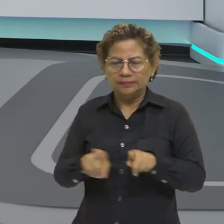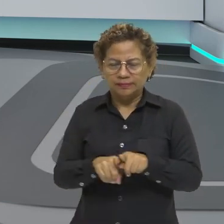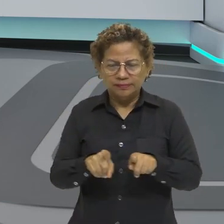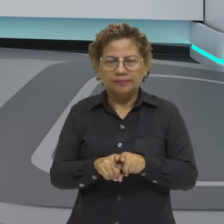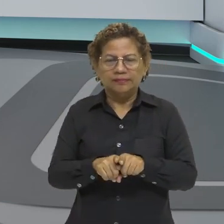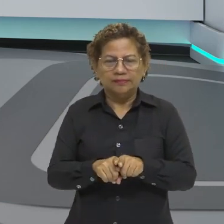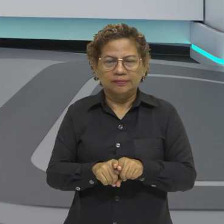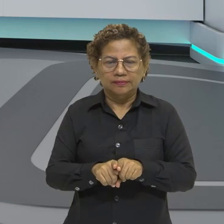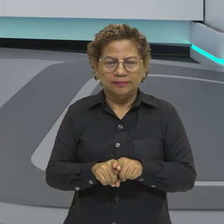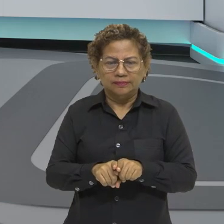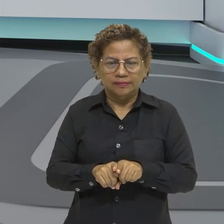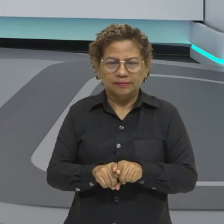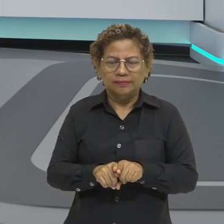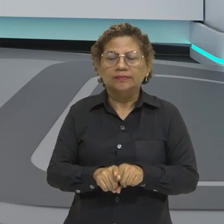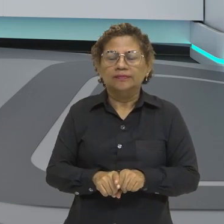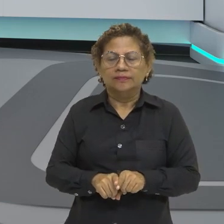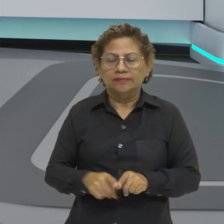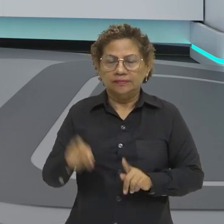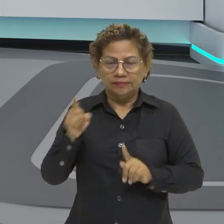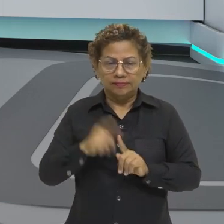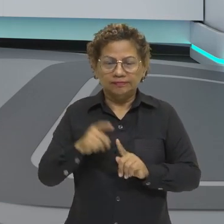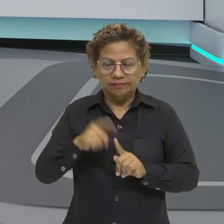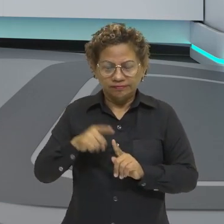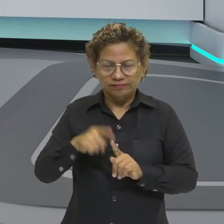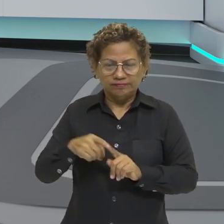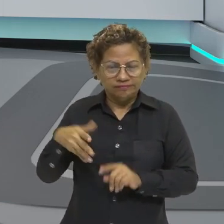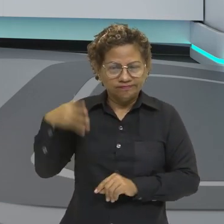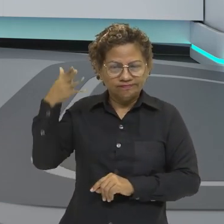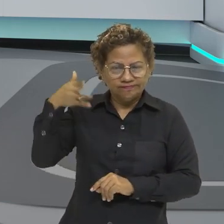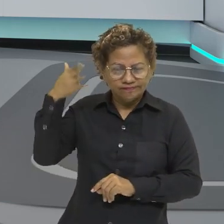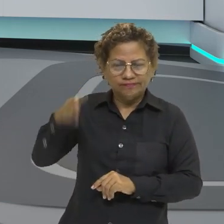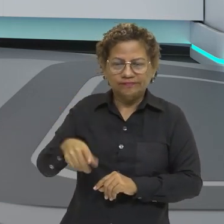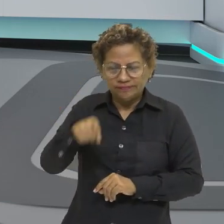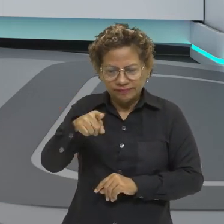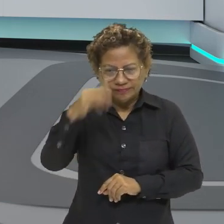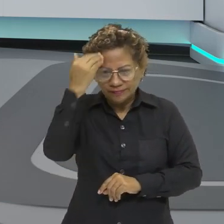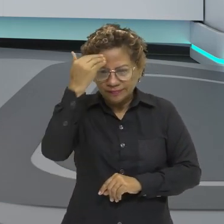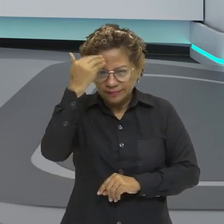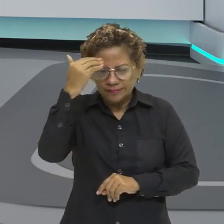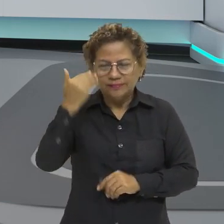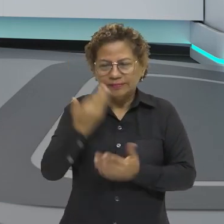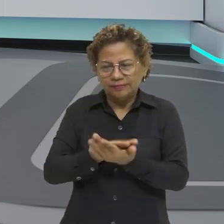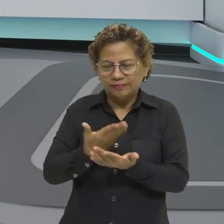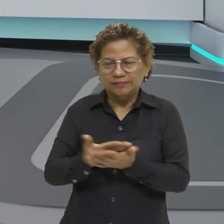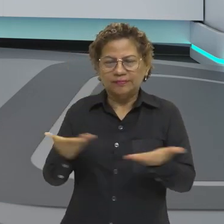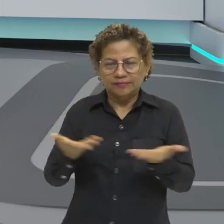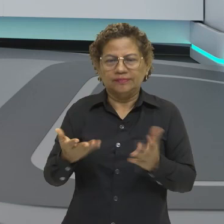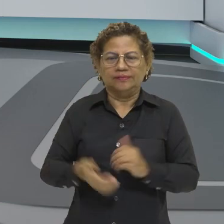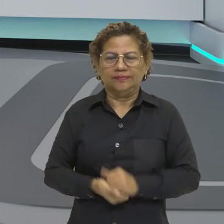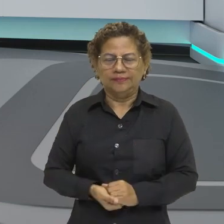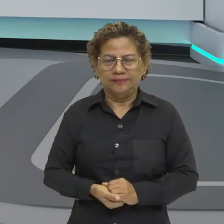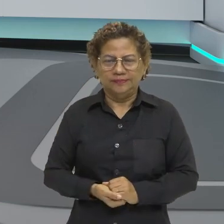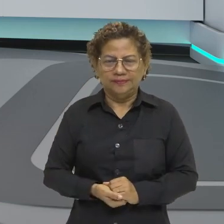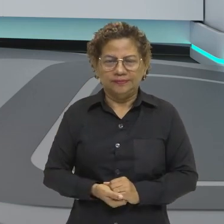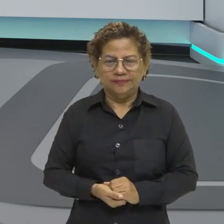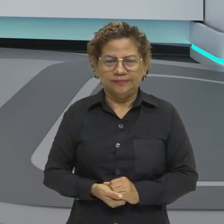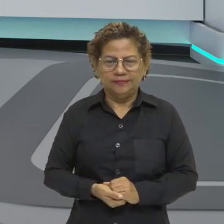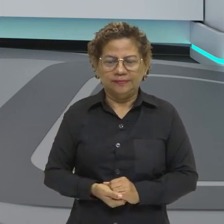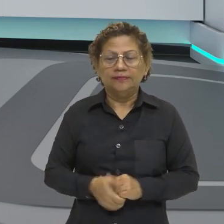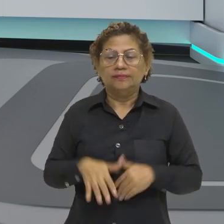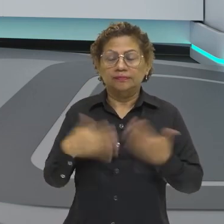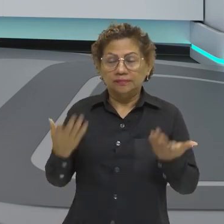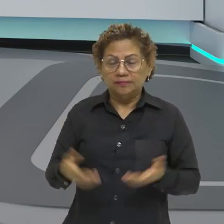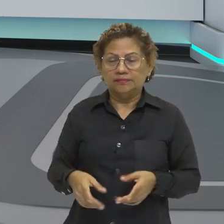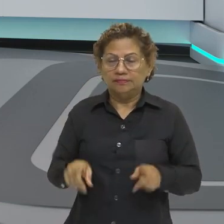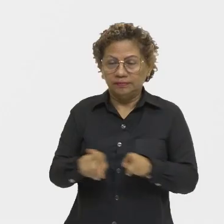a interdiscursividade. Esperamos que você tenha gostado e entendido. É isso, professora Sheila? Isso mesmo, gente. Então, vocês